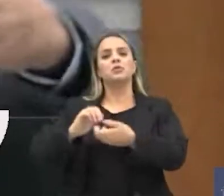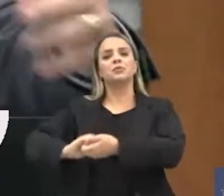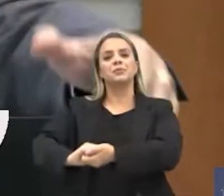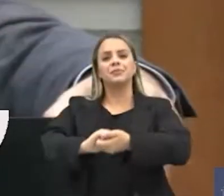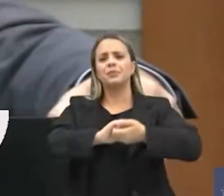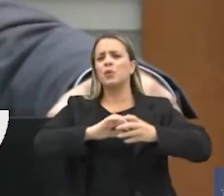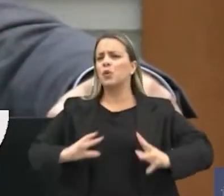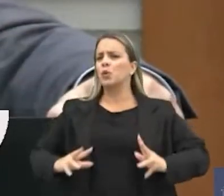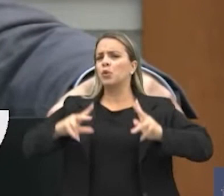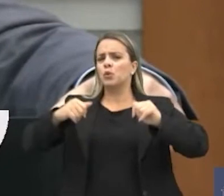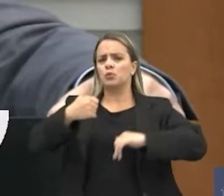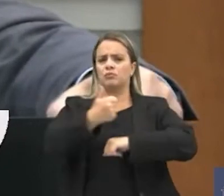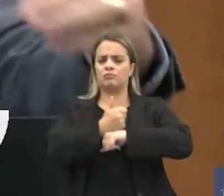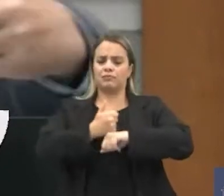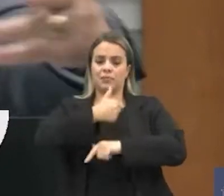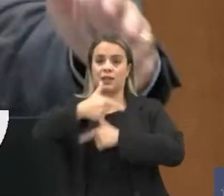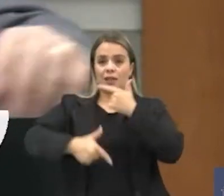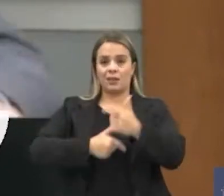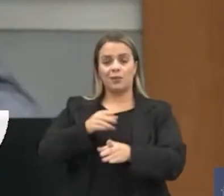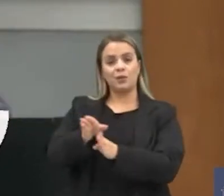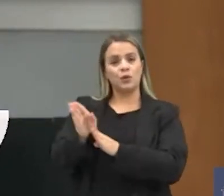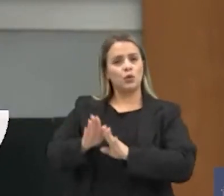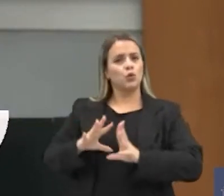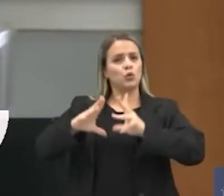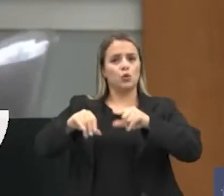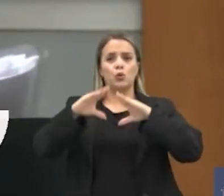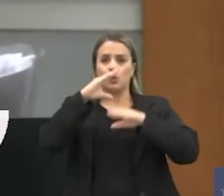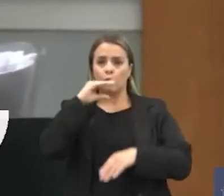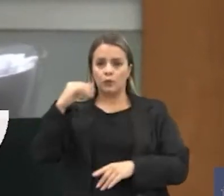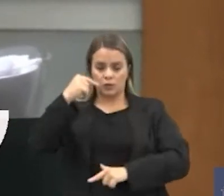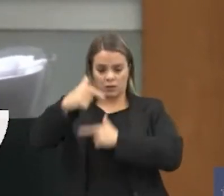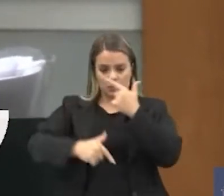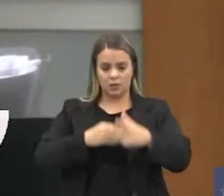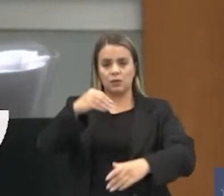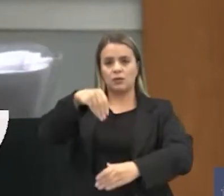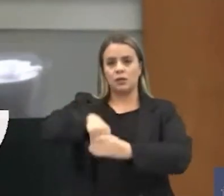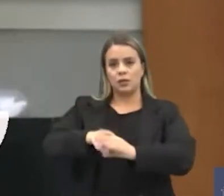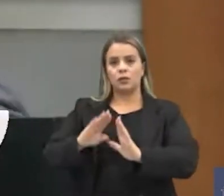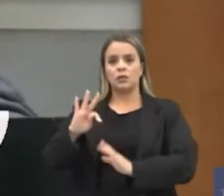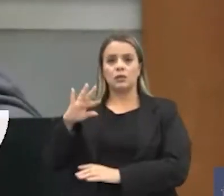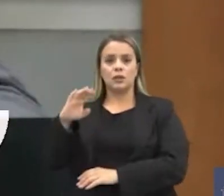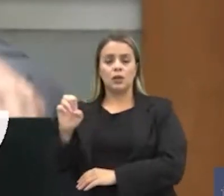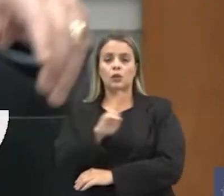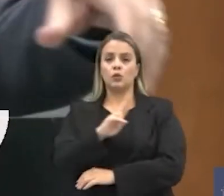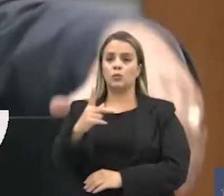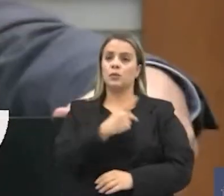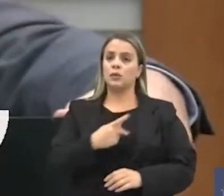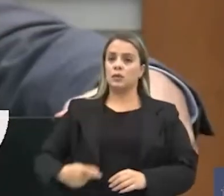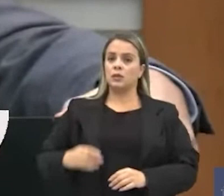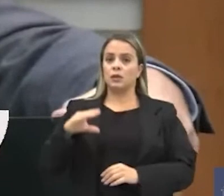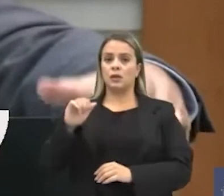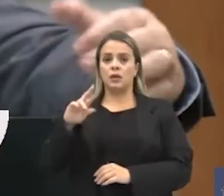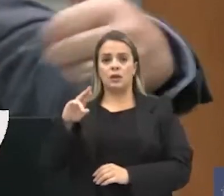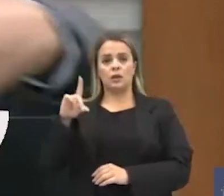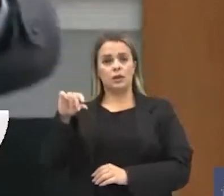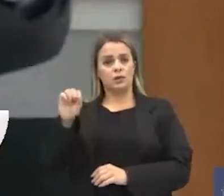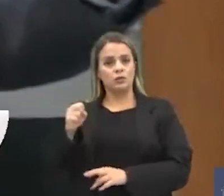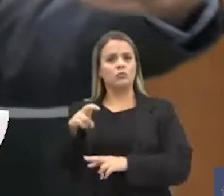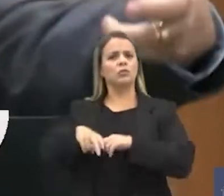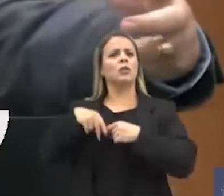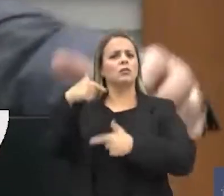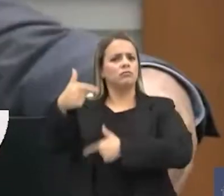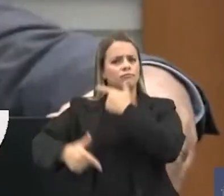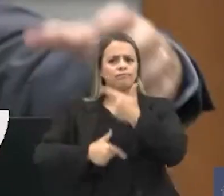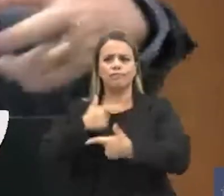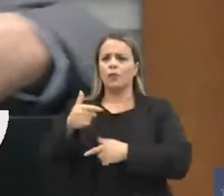todos os conselheiros e todo tribunal de conta esse nome do presidente Carlos Novelli que tem feito realmente uma grande